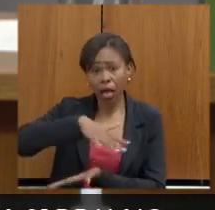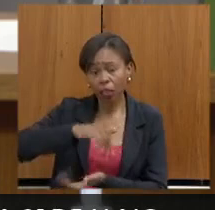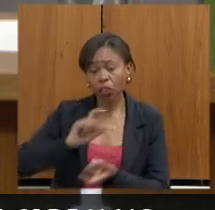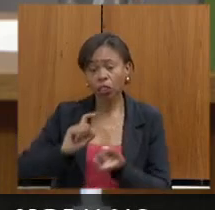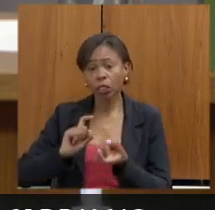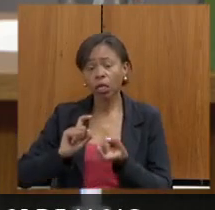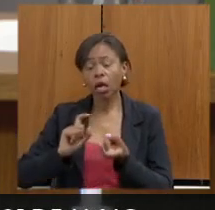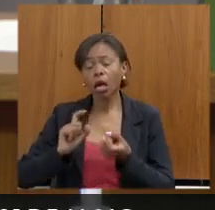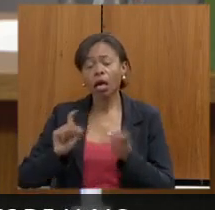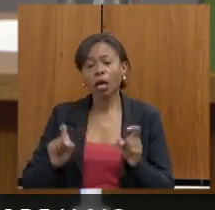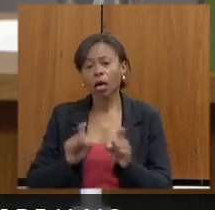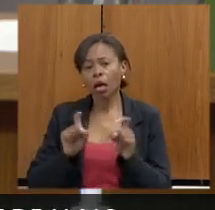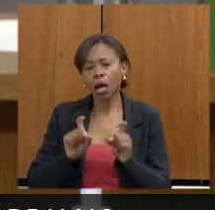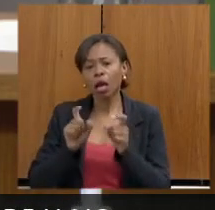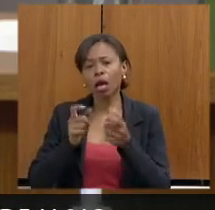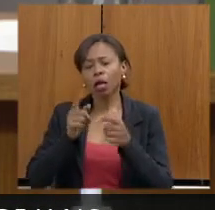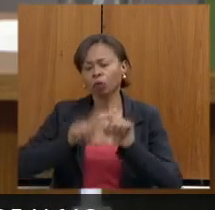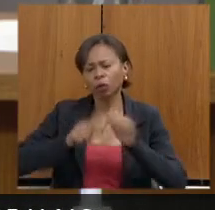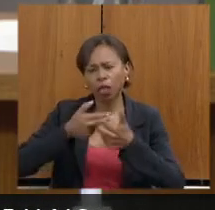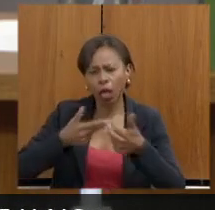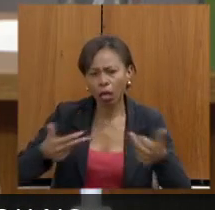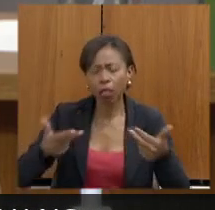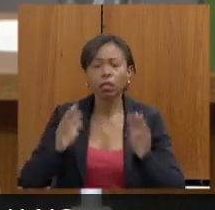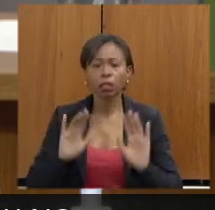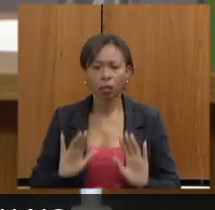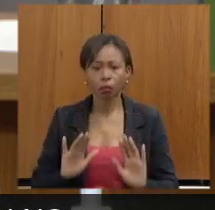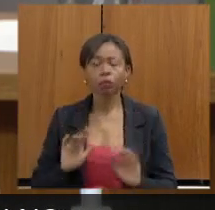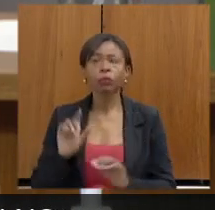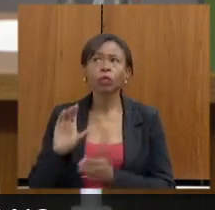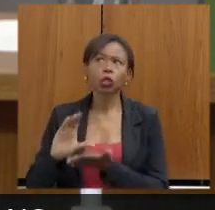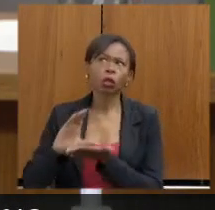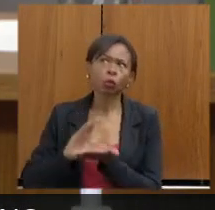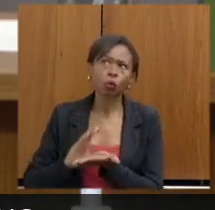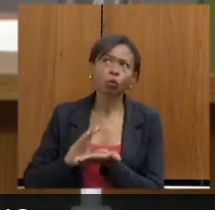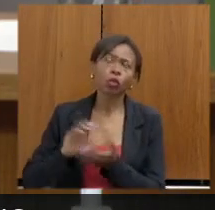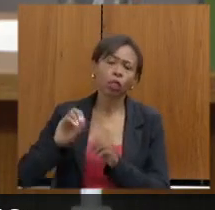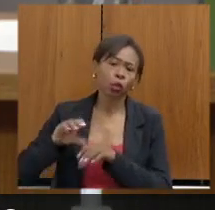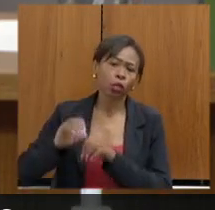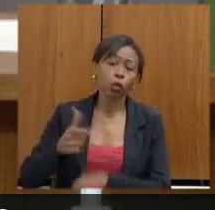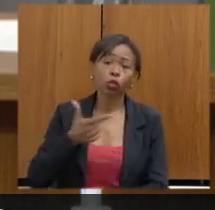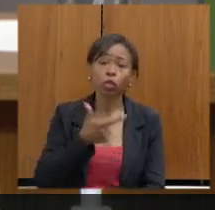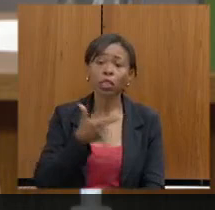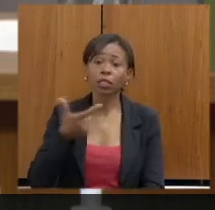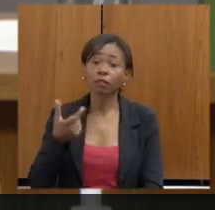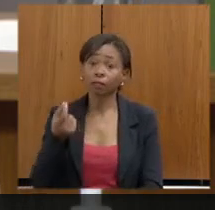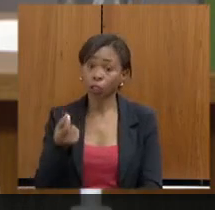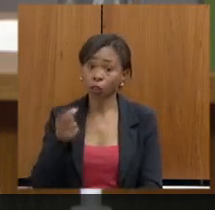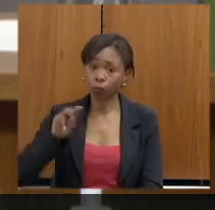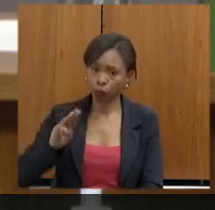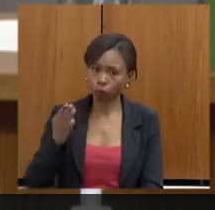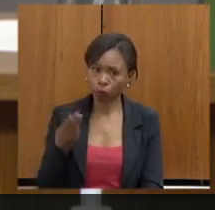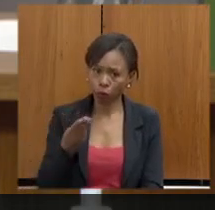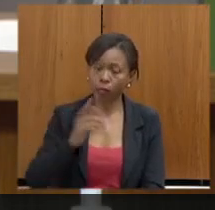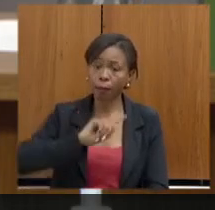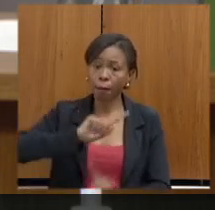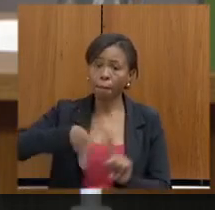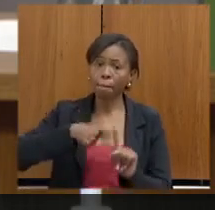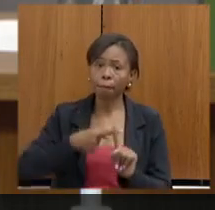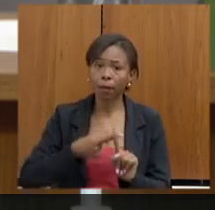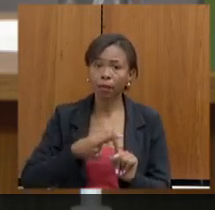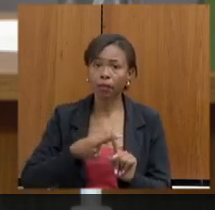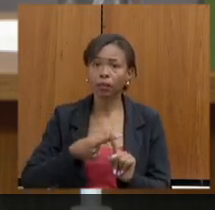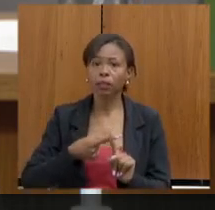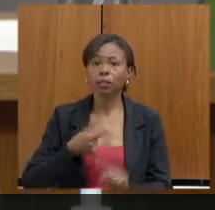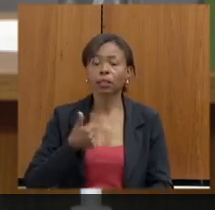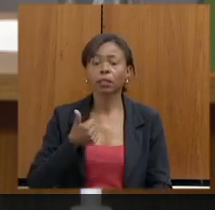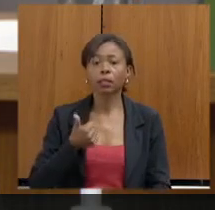além de só da parte lá dos recursos né de educação 220 milhões e mais aí sente